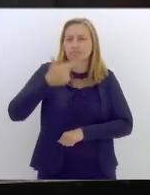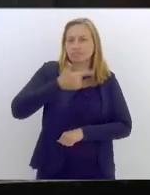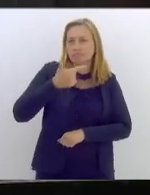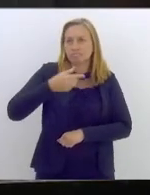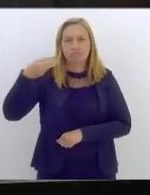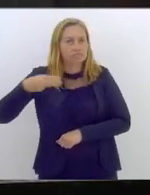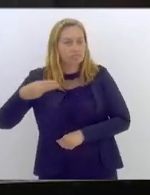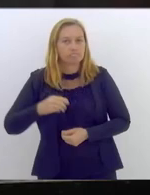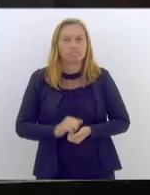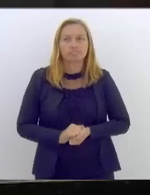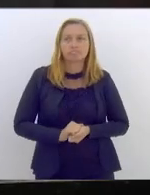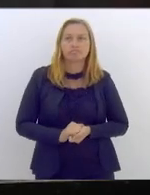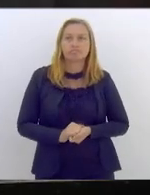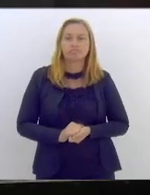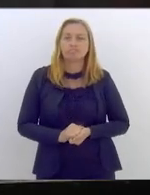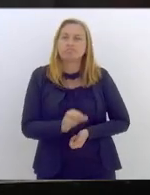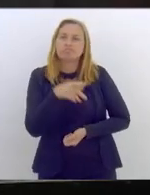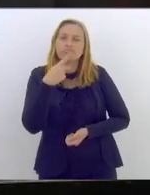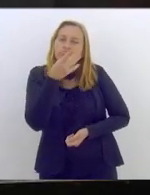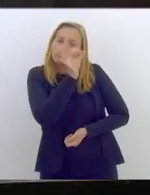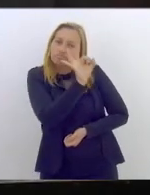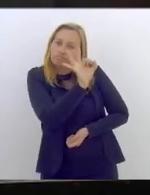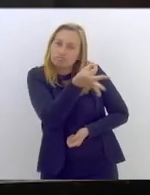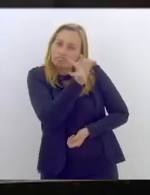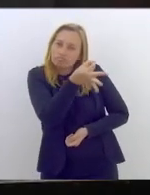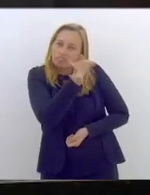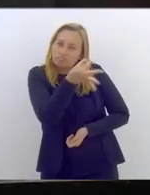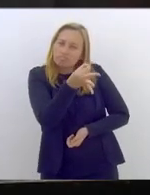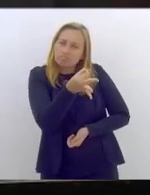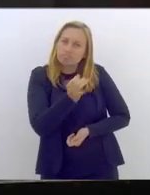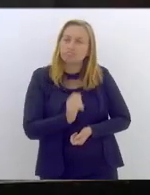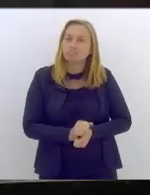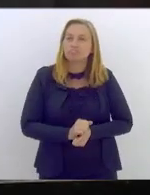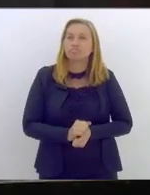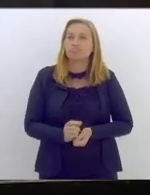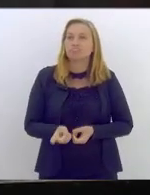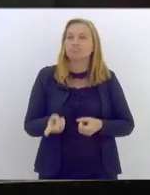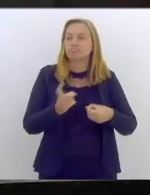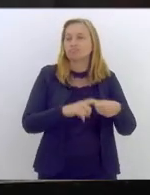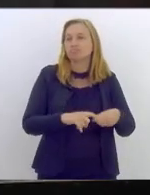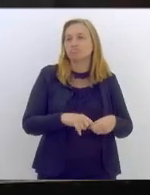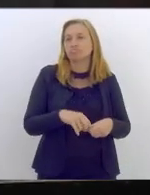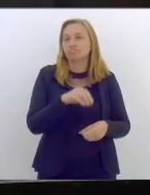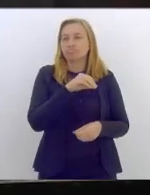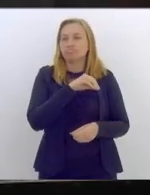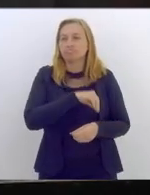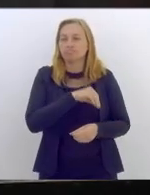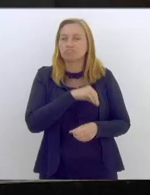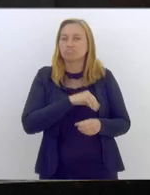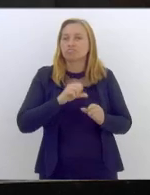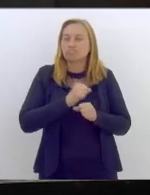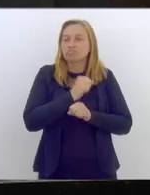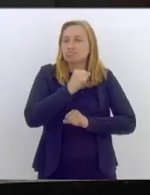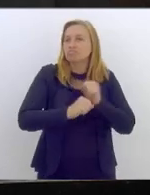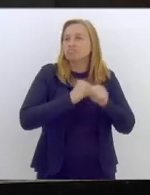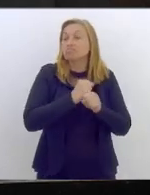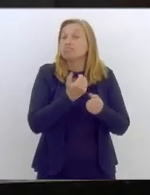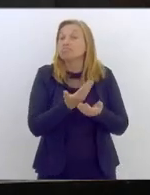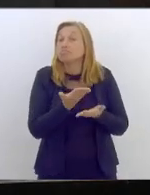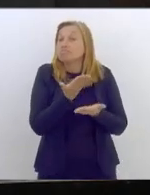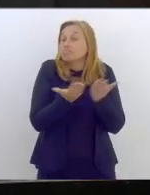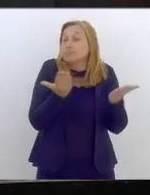3º, trata exatamente da recomposição anual pelas perdas